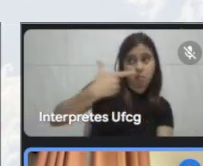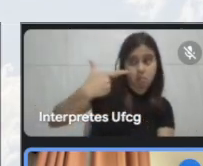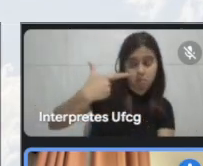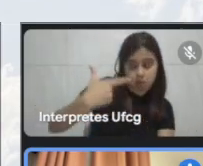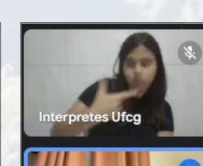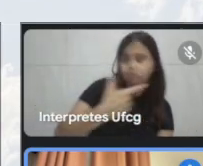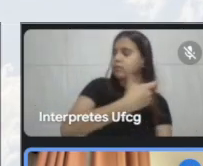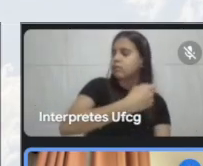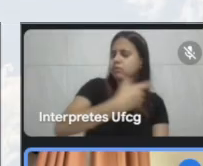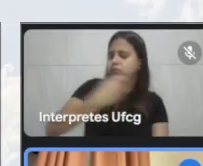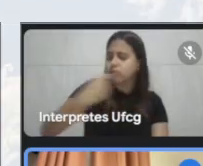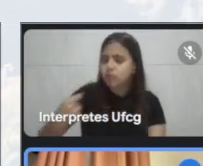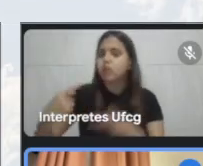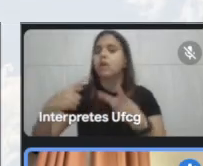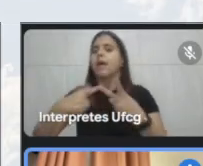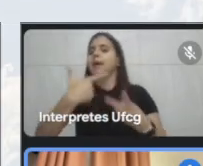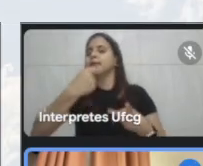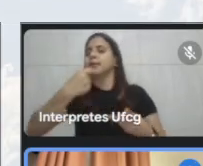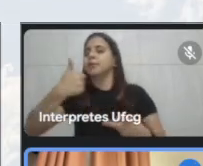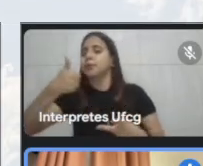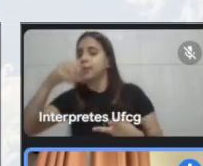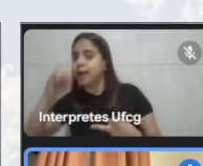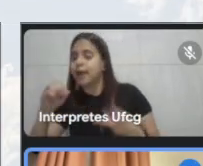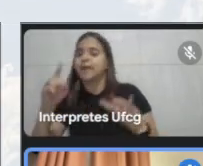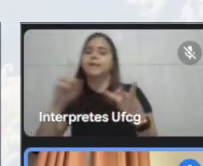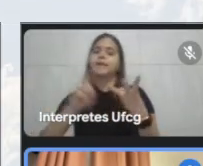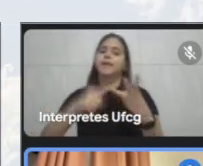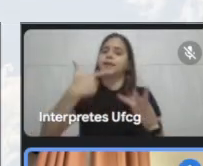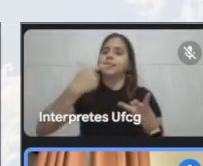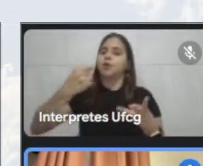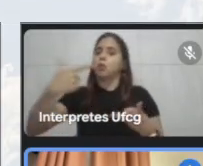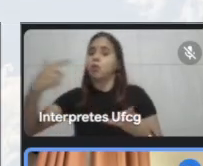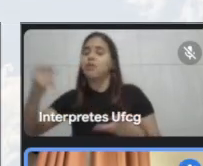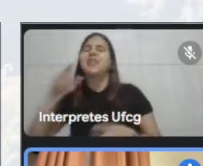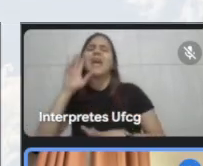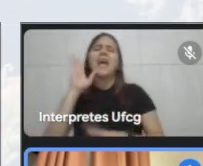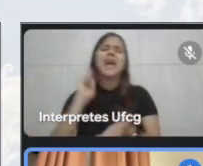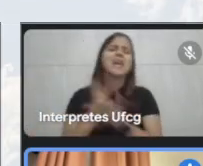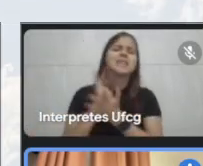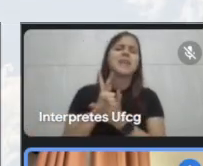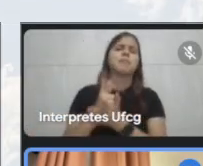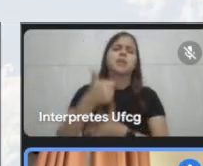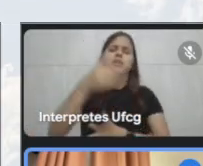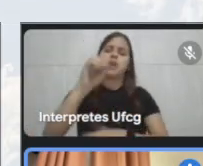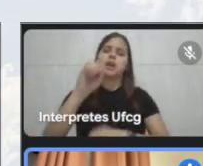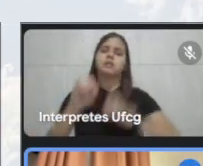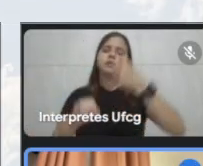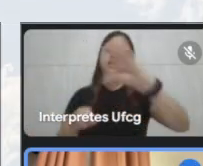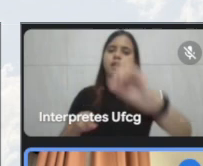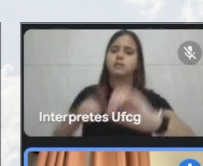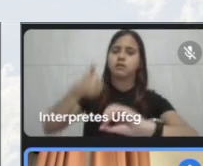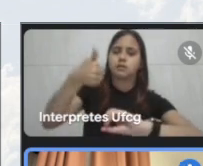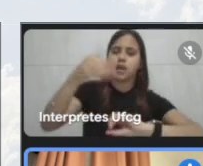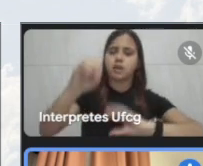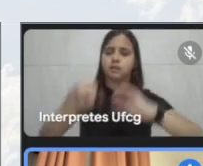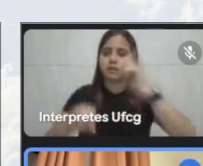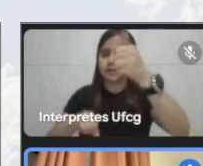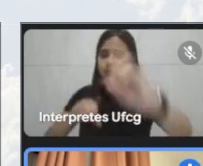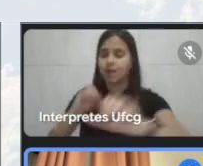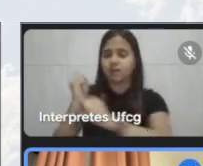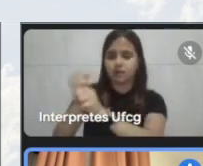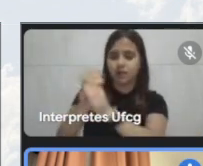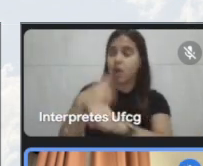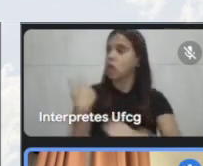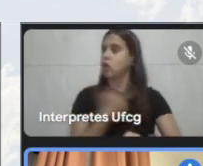2020, 30, 40, 50. Se fosse passo de 5 anos, seria de 5 em 5 anos. A gente não consegue alterar, por exemplo, para eu quero daqui a